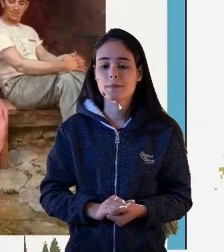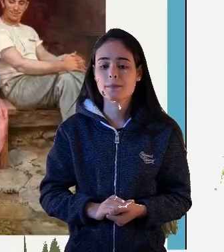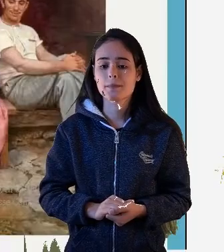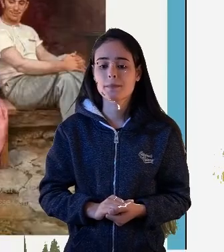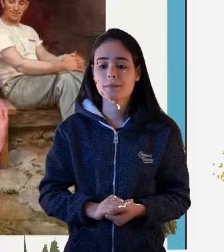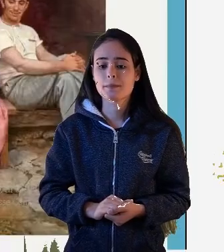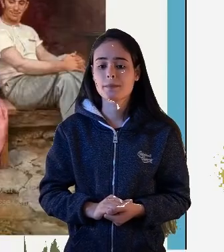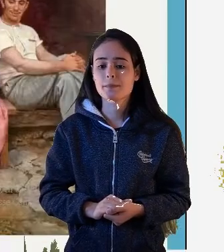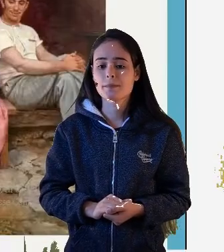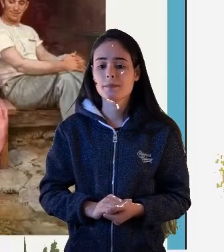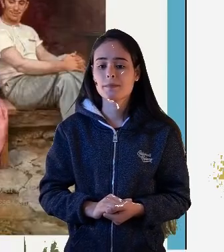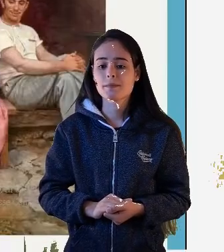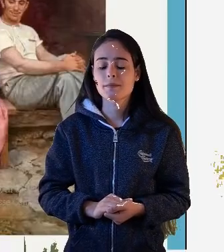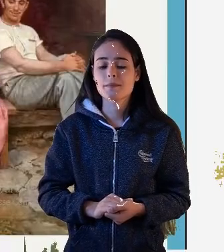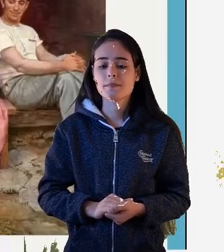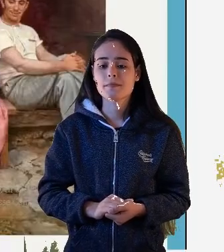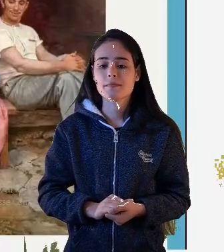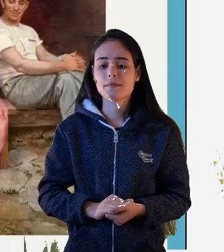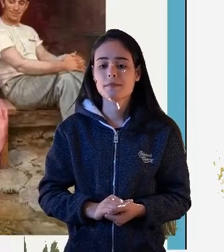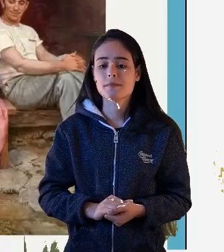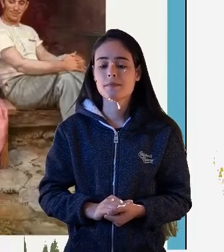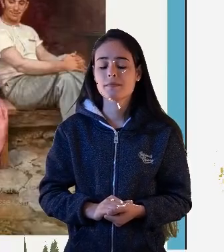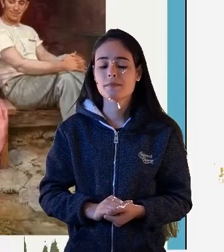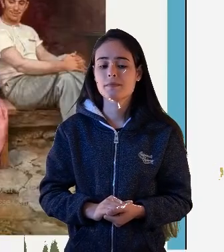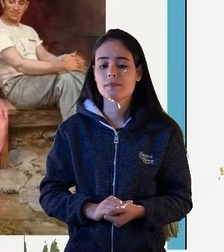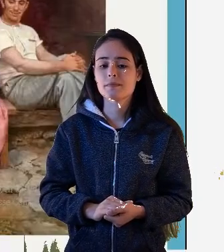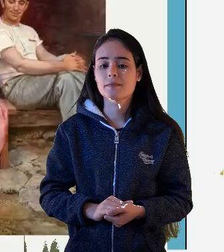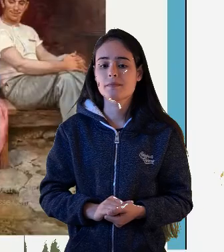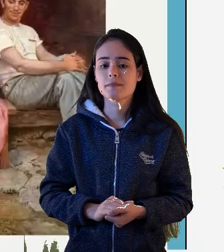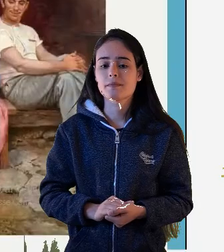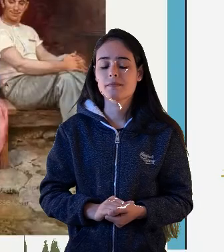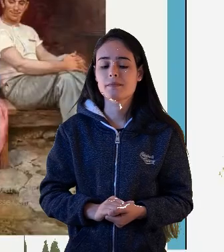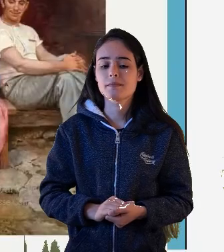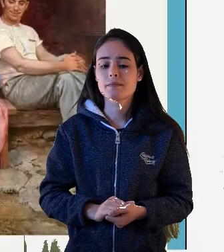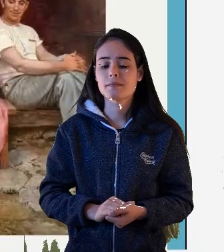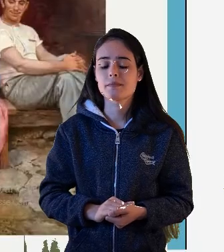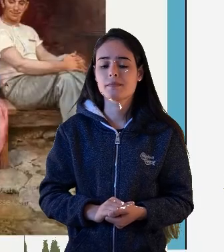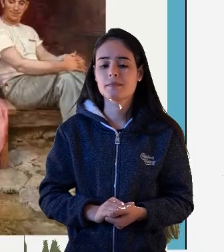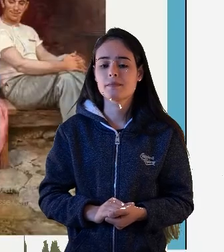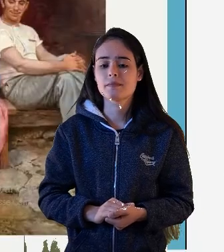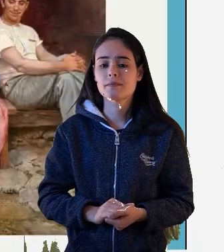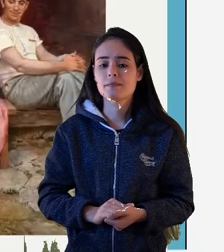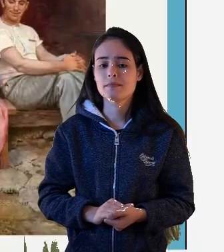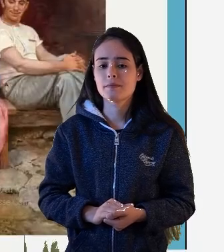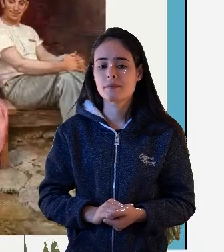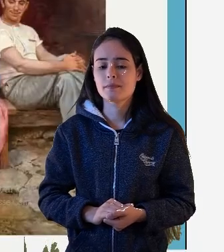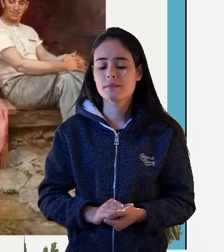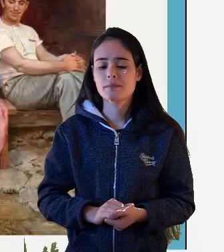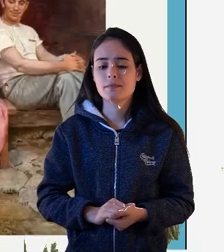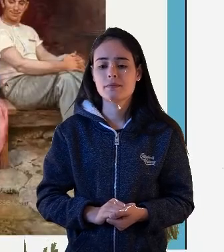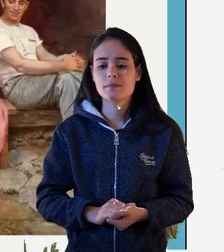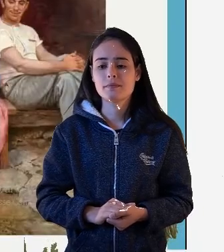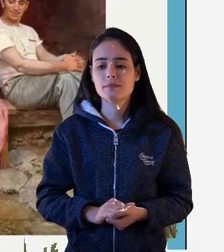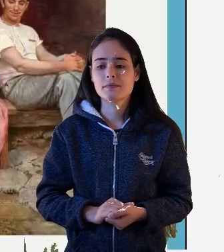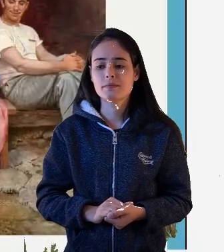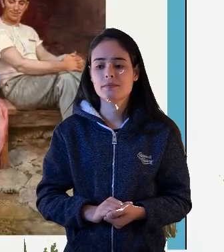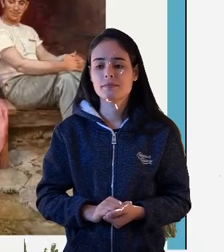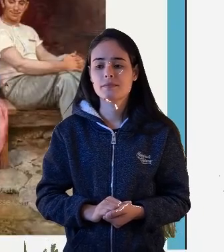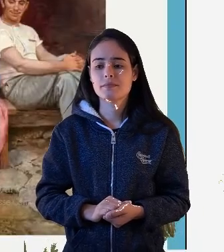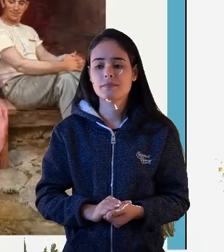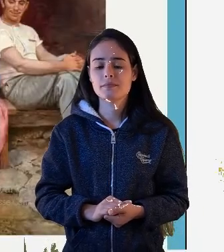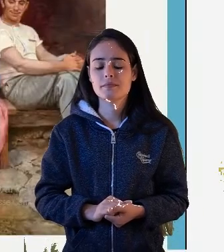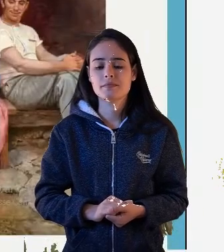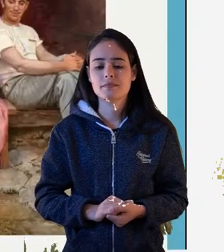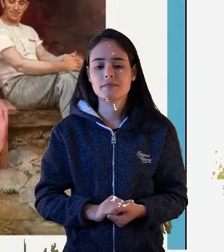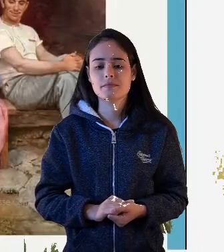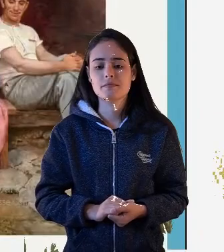racistas, né, isso é muito cruel, né, porque na verdade as pessoas estão ali reproduzindo aquilo que elas sempre ouviram, né, e também evitando